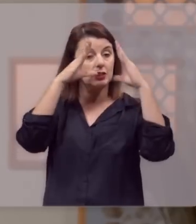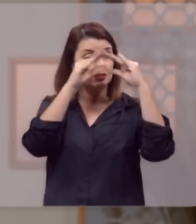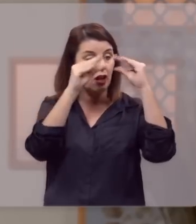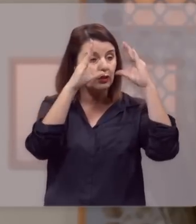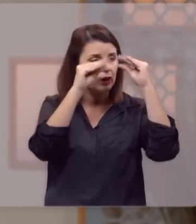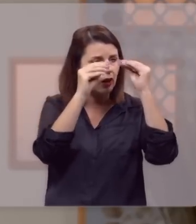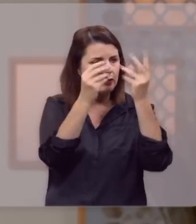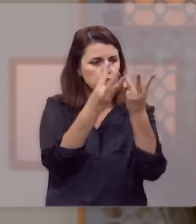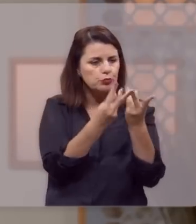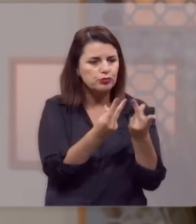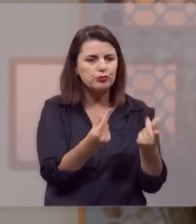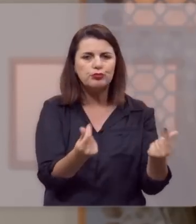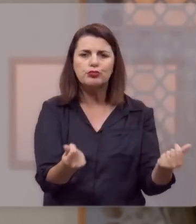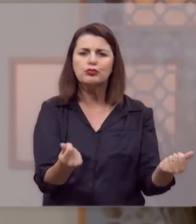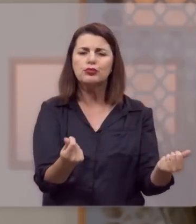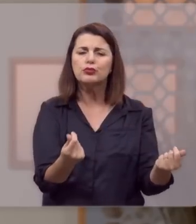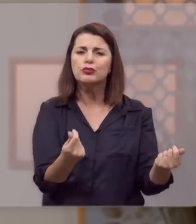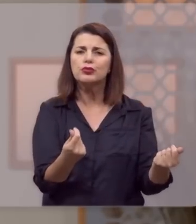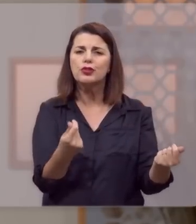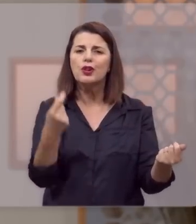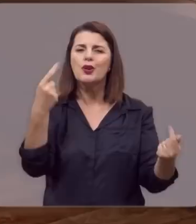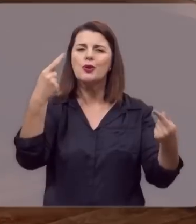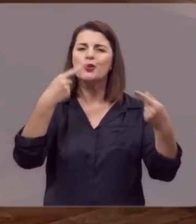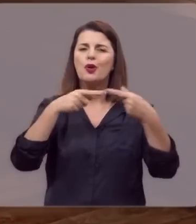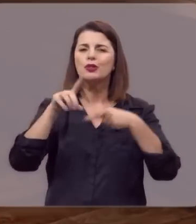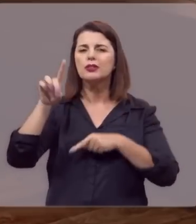prevalecer contra a luz.